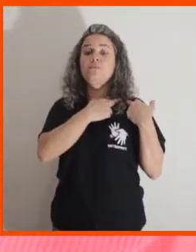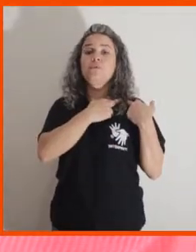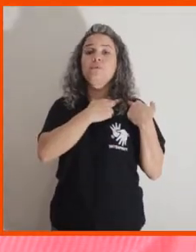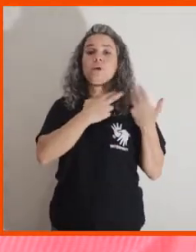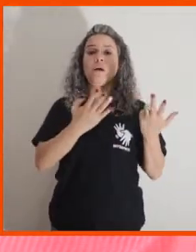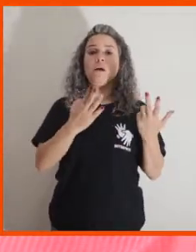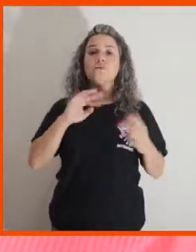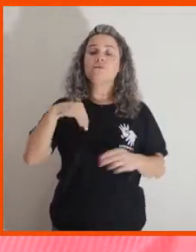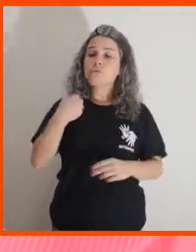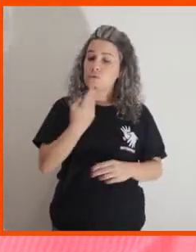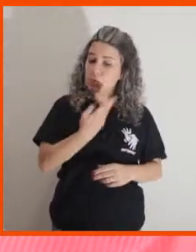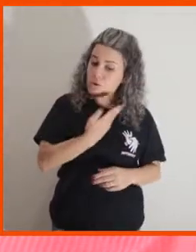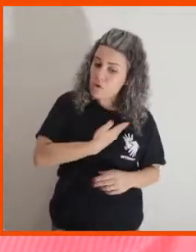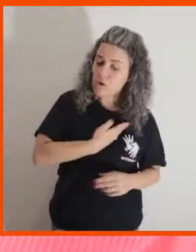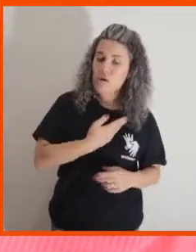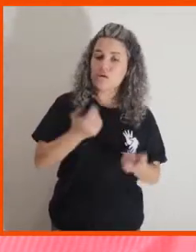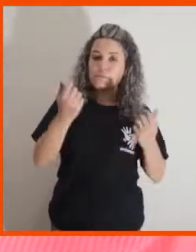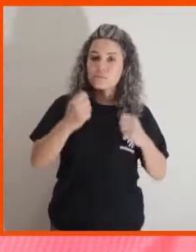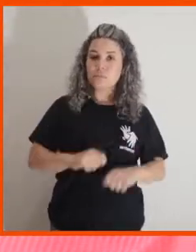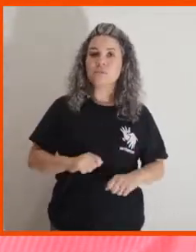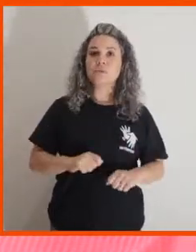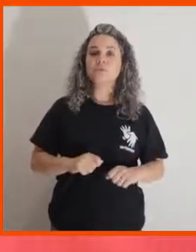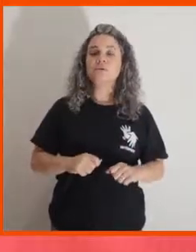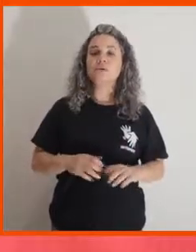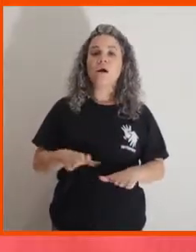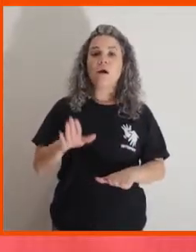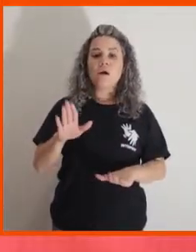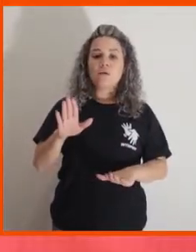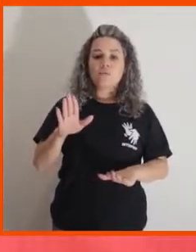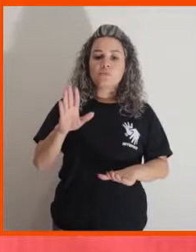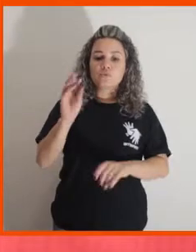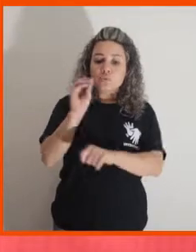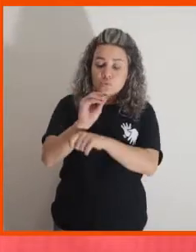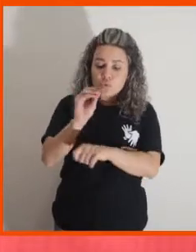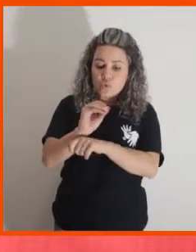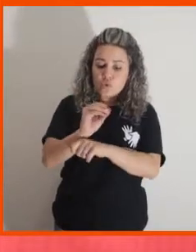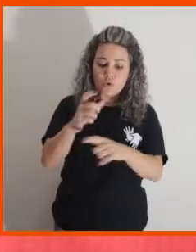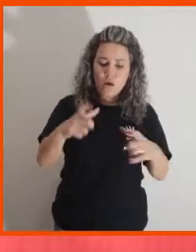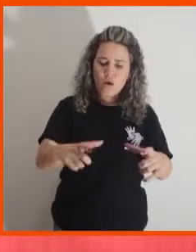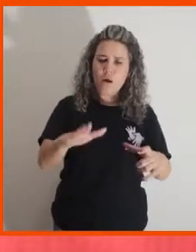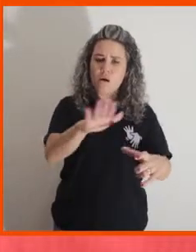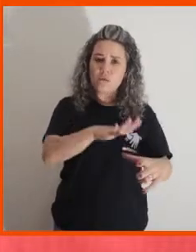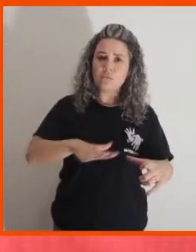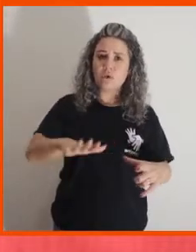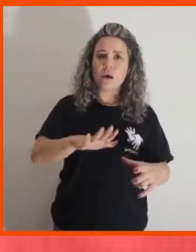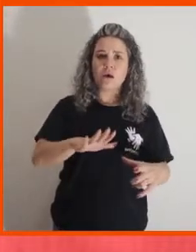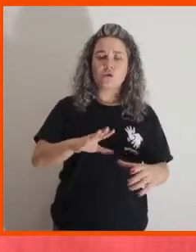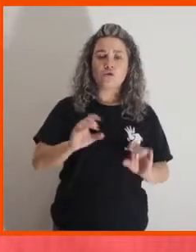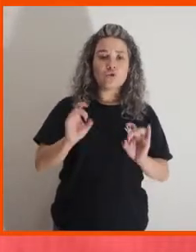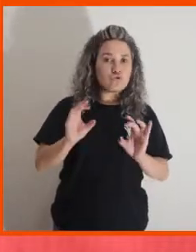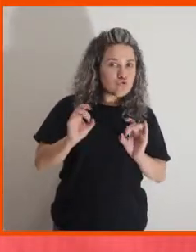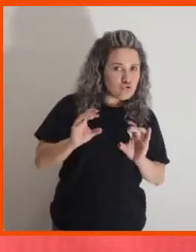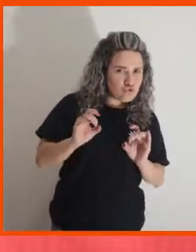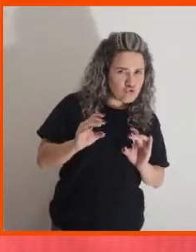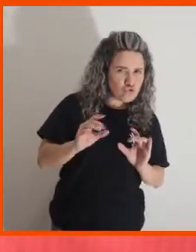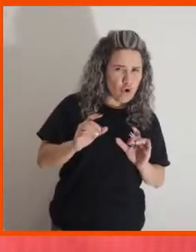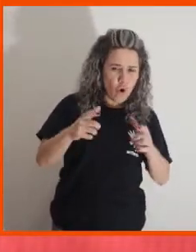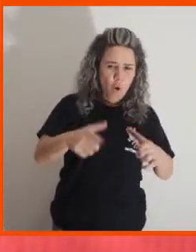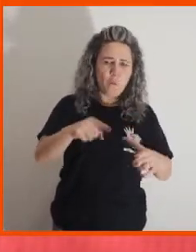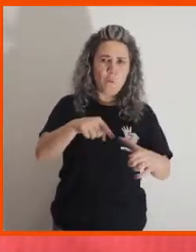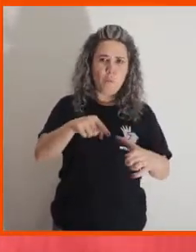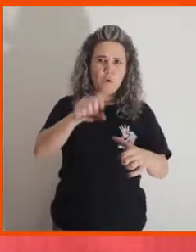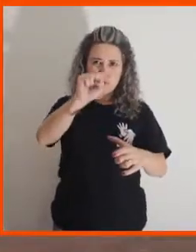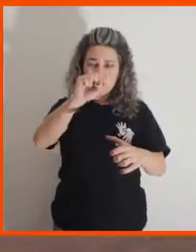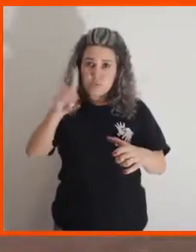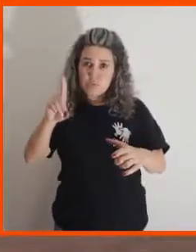papel. Cada um de nós temos que conservar não só o nosso lar, toda a nossa volta.